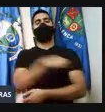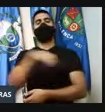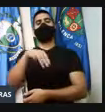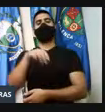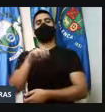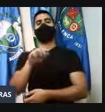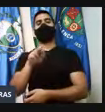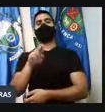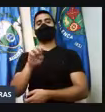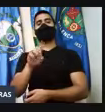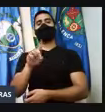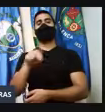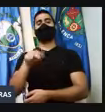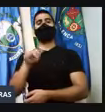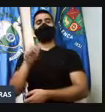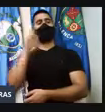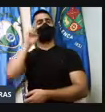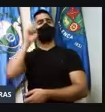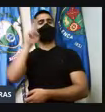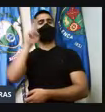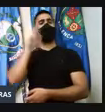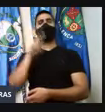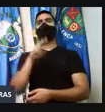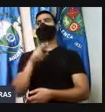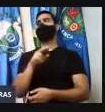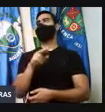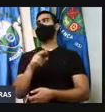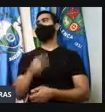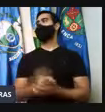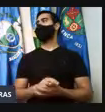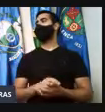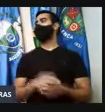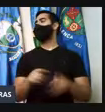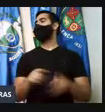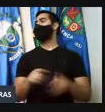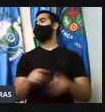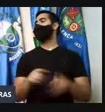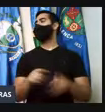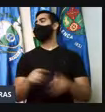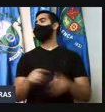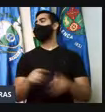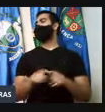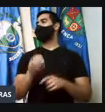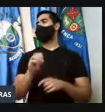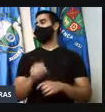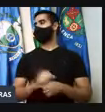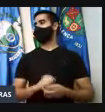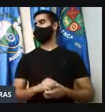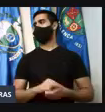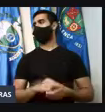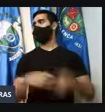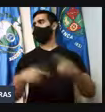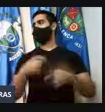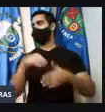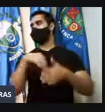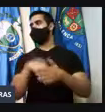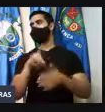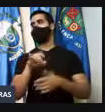Miredna Hipólito, chefe do setor de imunização da Secretaria Municipal de Saúde, dando ainda outras providências. Discussão única e votação